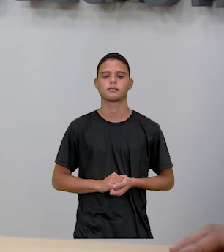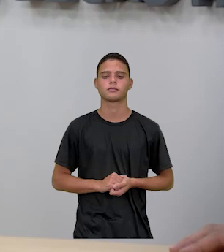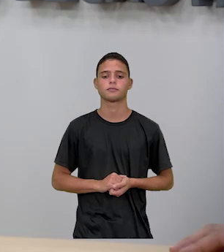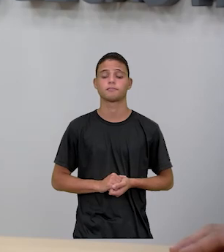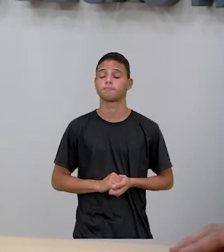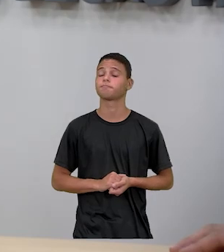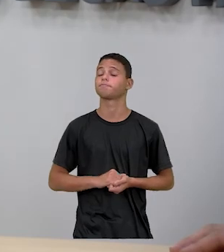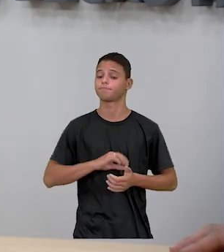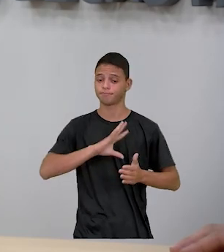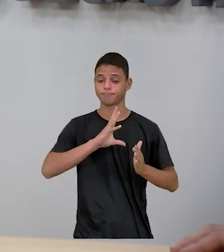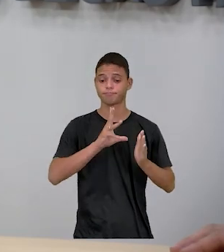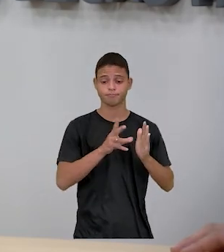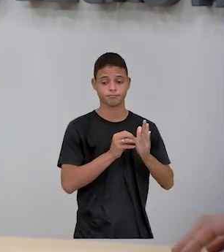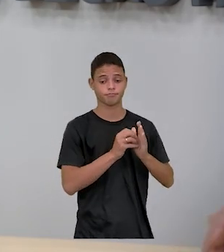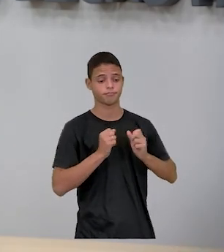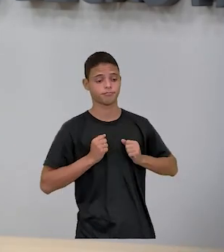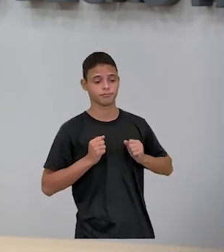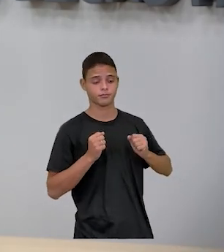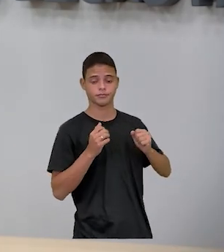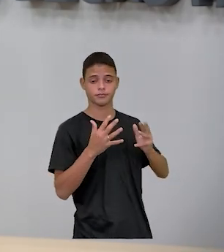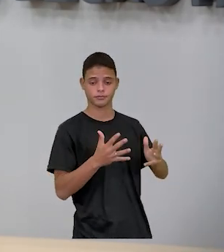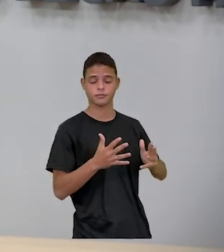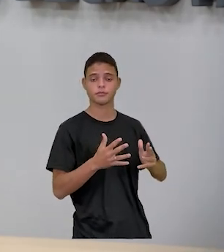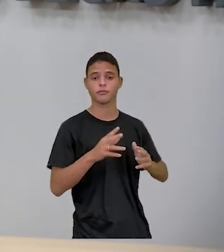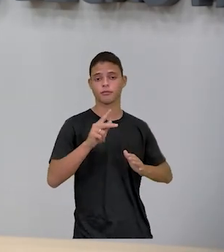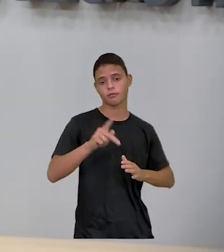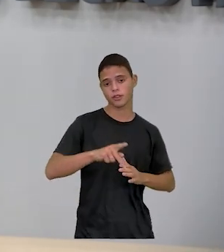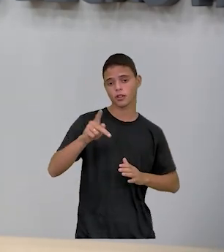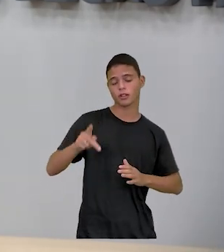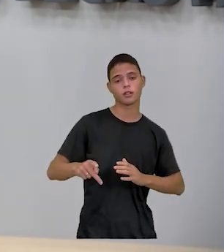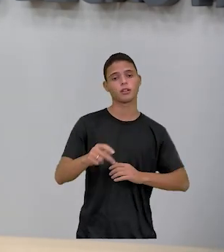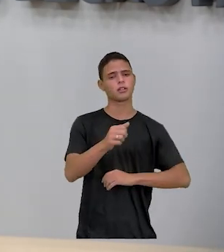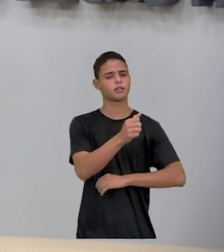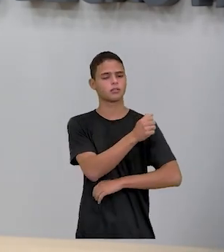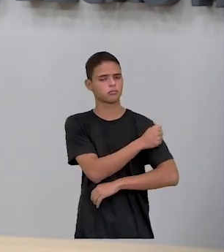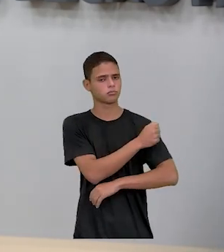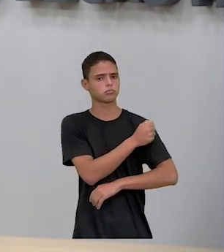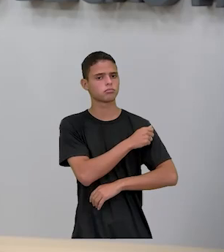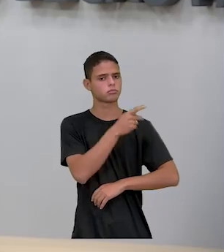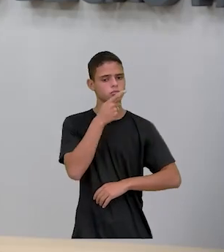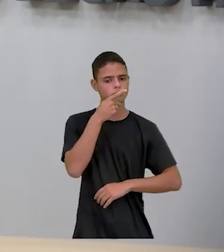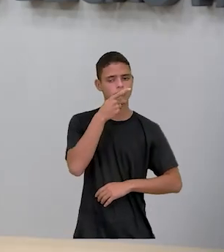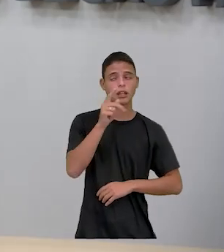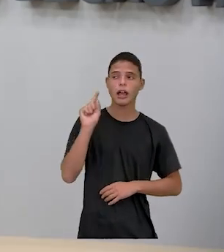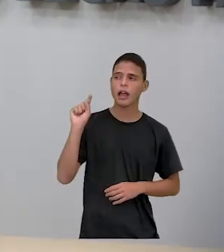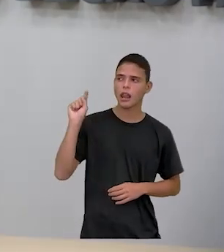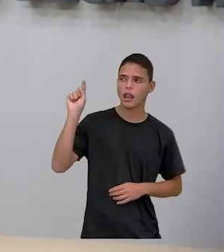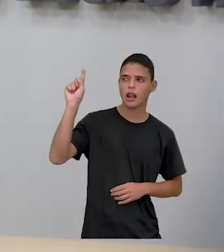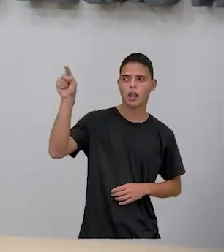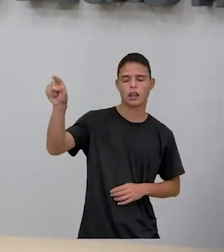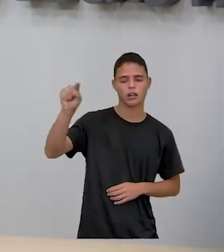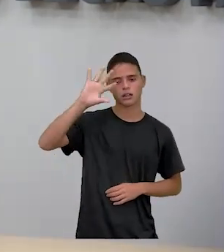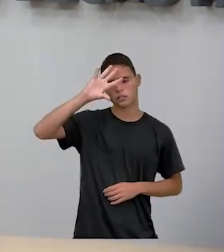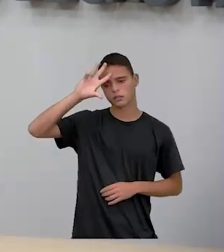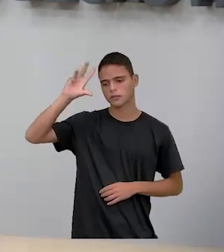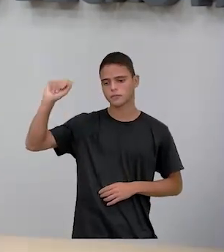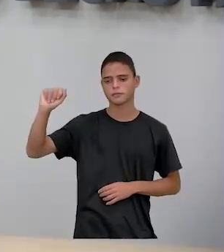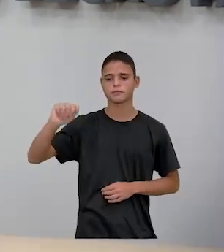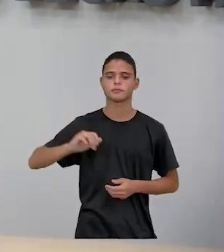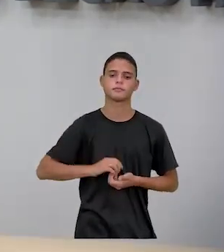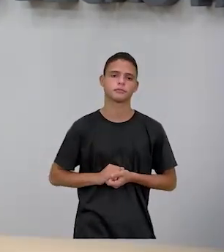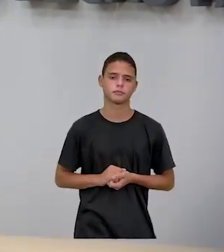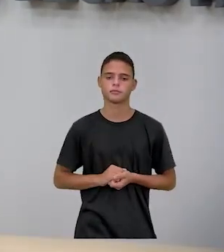E todo mundo aqui participando, os professores, alunos estão falando lá na África. Então,